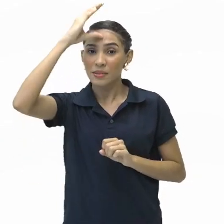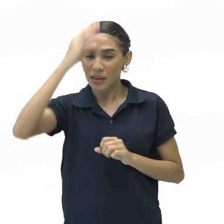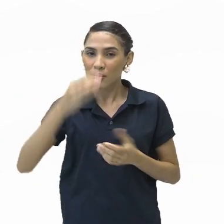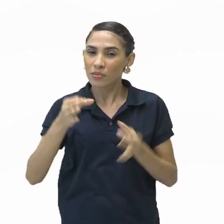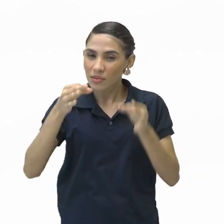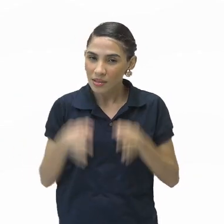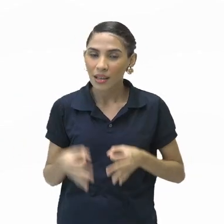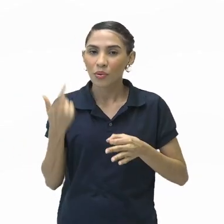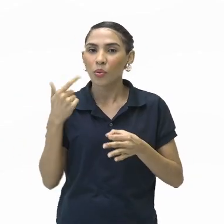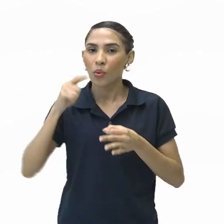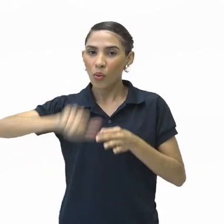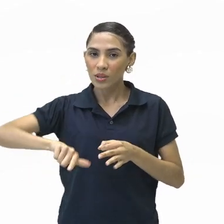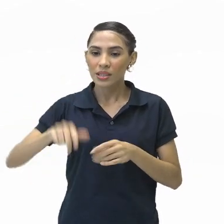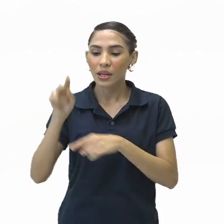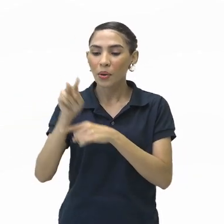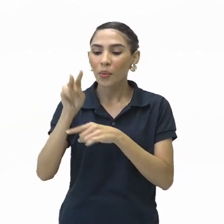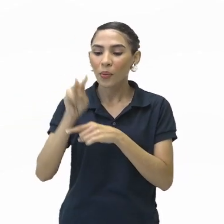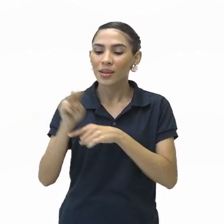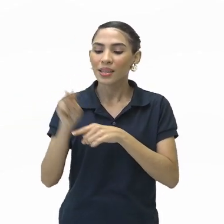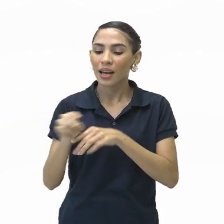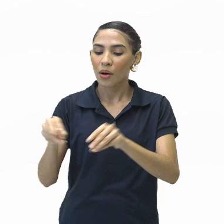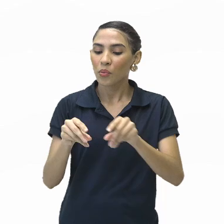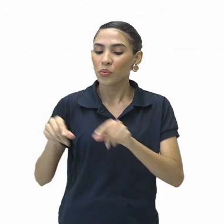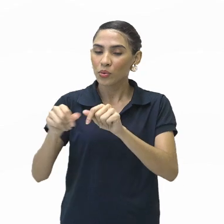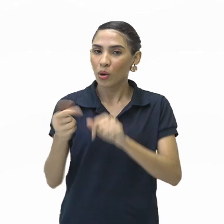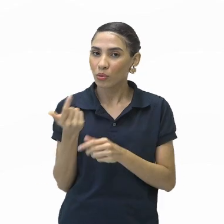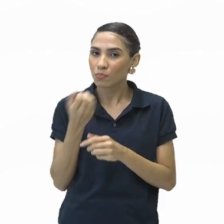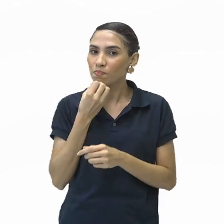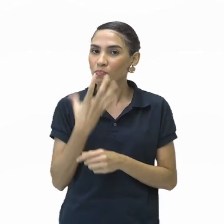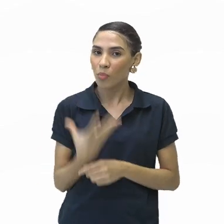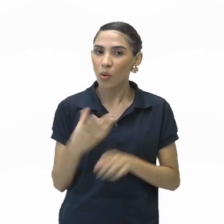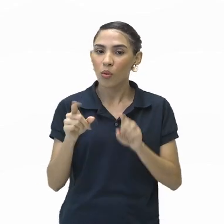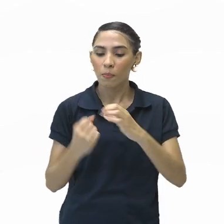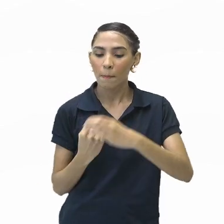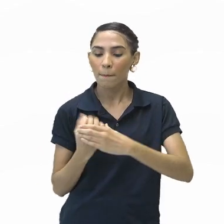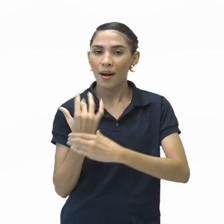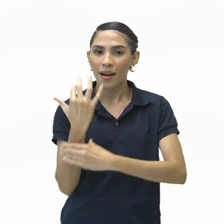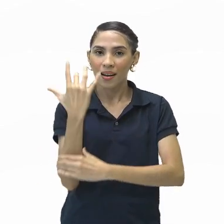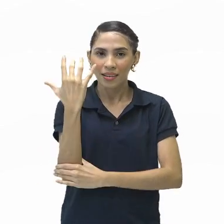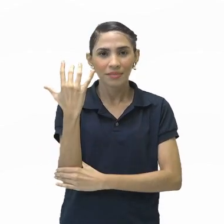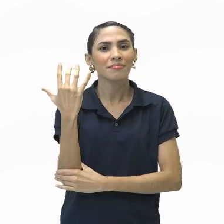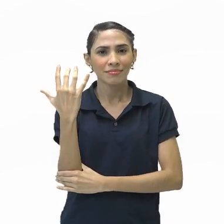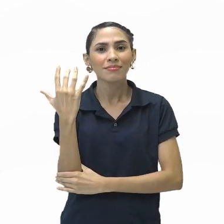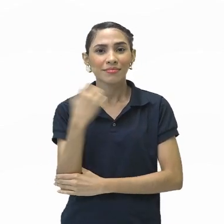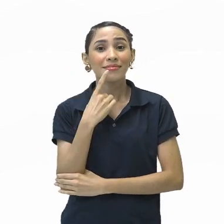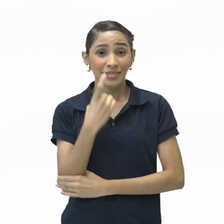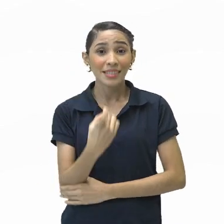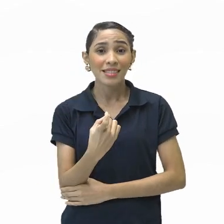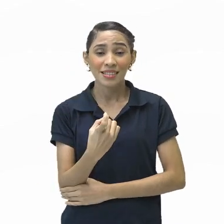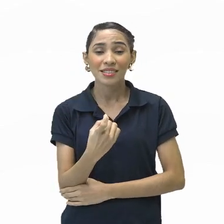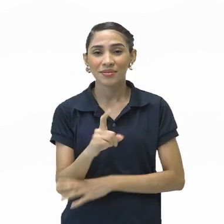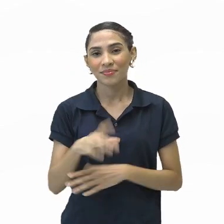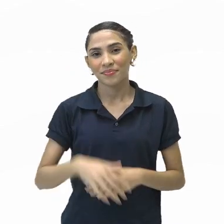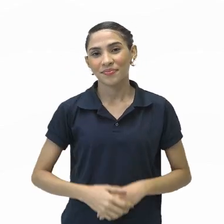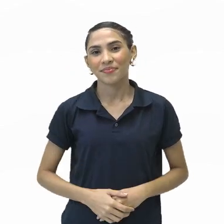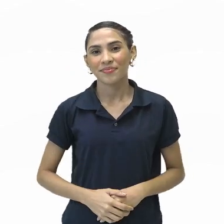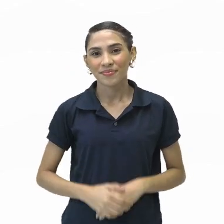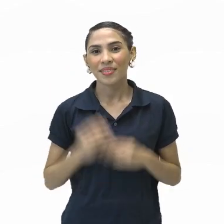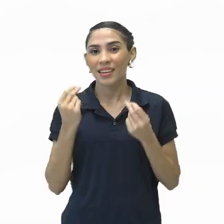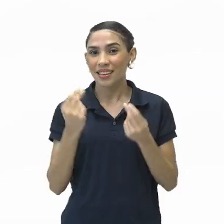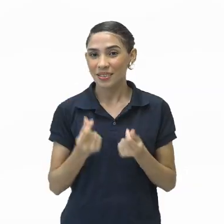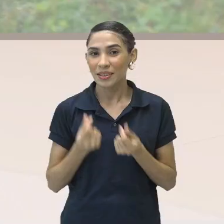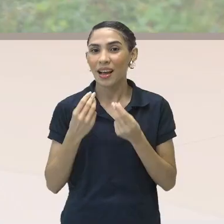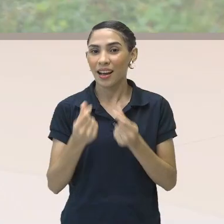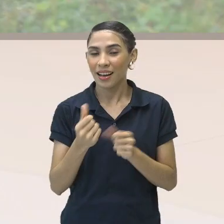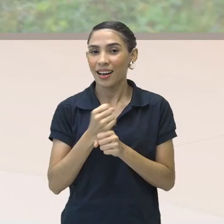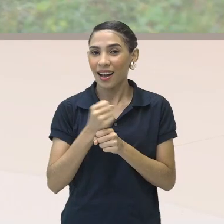para trabalhar nesse solo, para deixar ele bom para plantar. Olha só que interessante, é uma coisa que está há